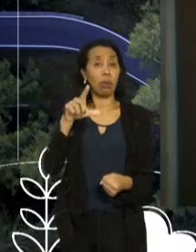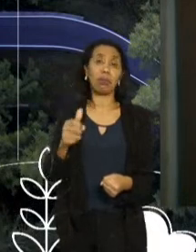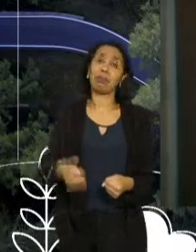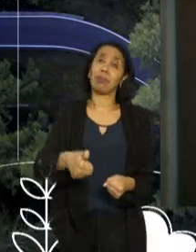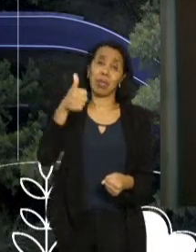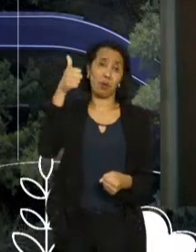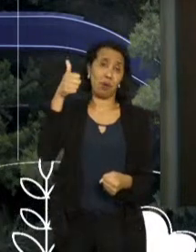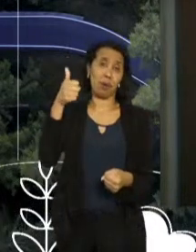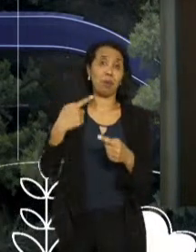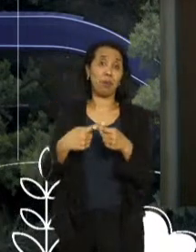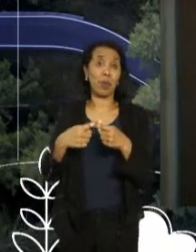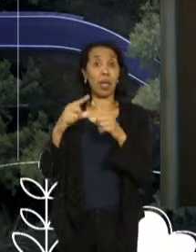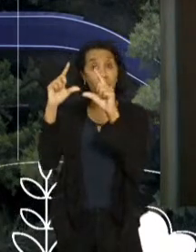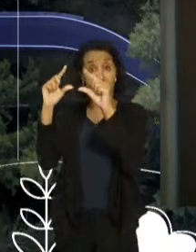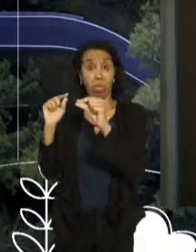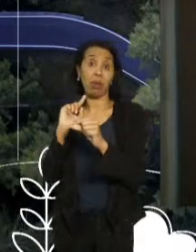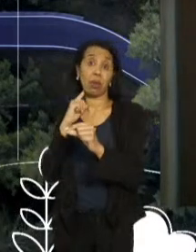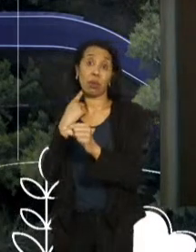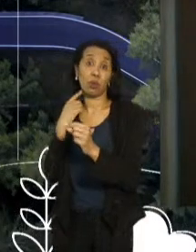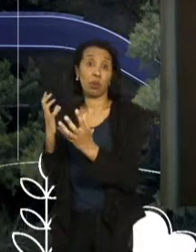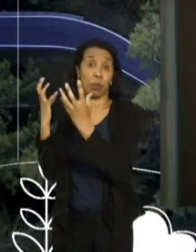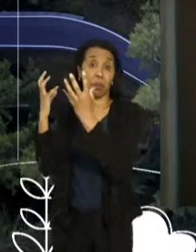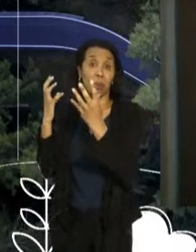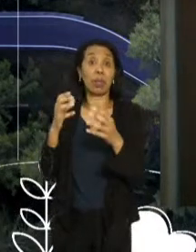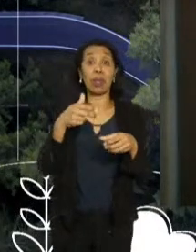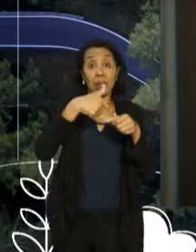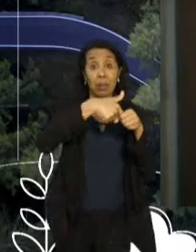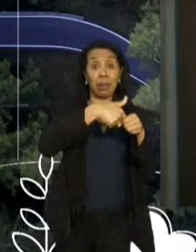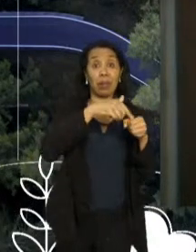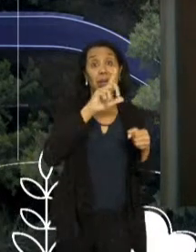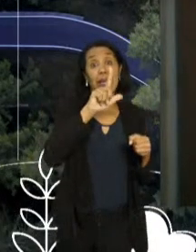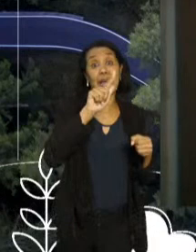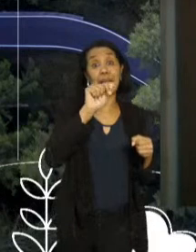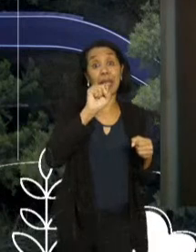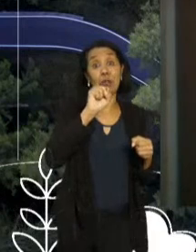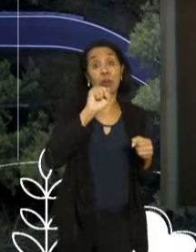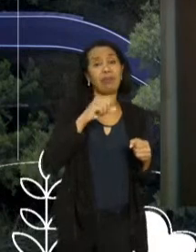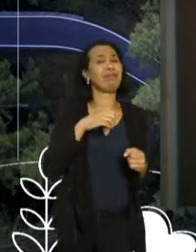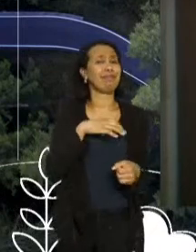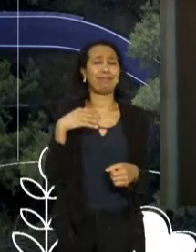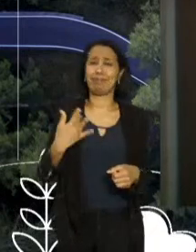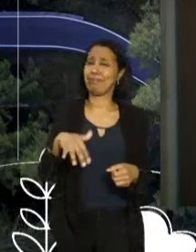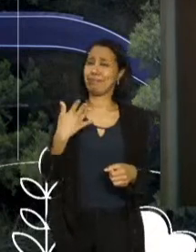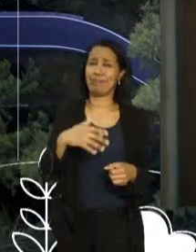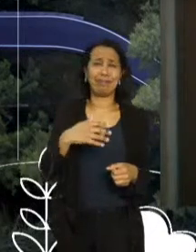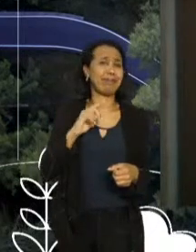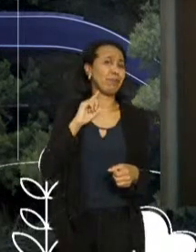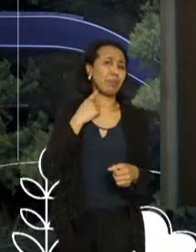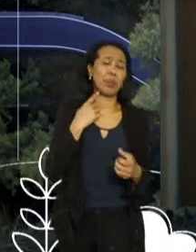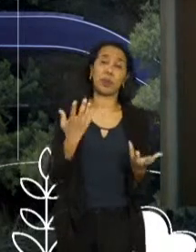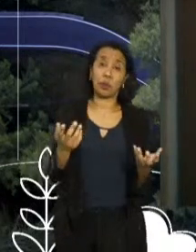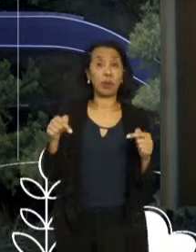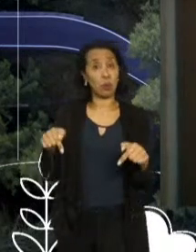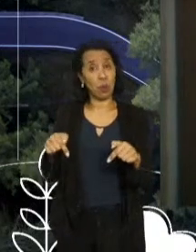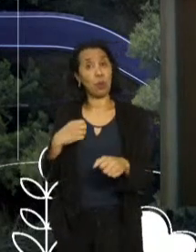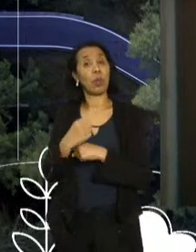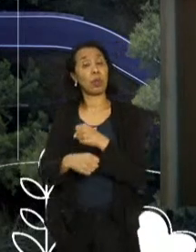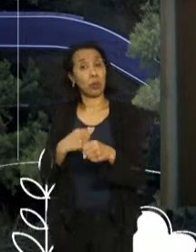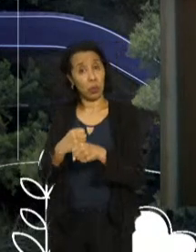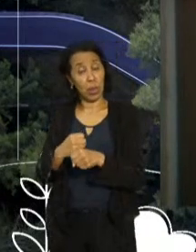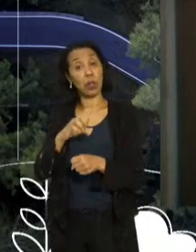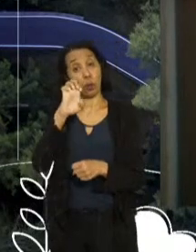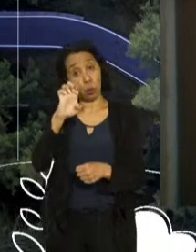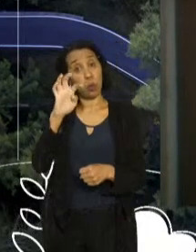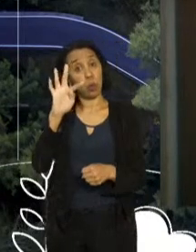a gasolina, então é a verdadeira alternativa que nós temos para o momento atual, né? O uso do